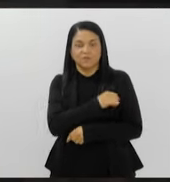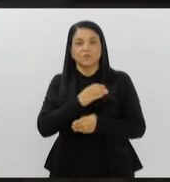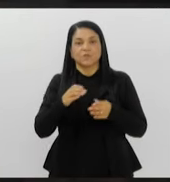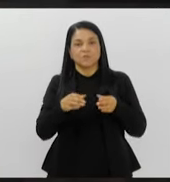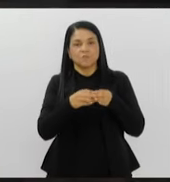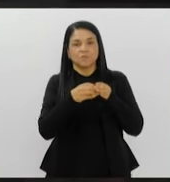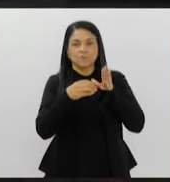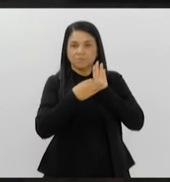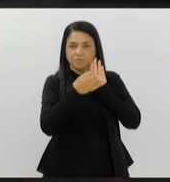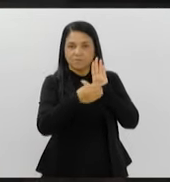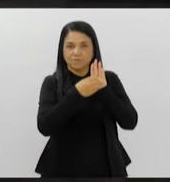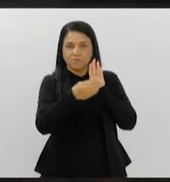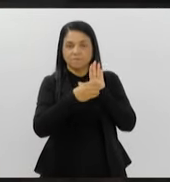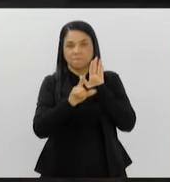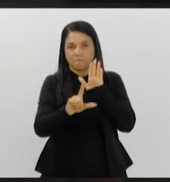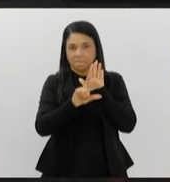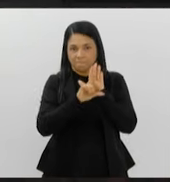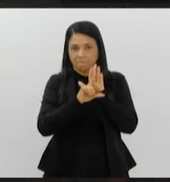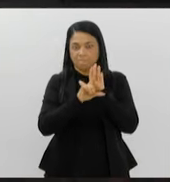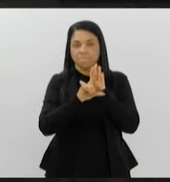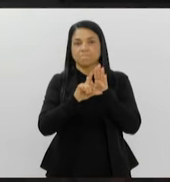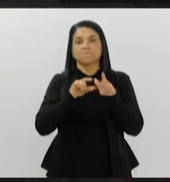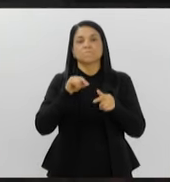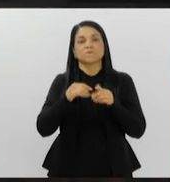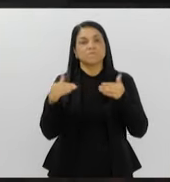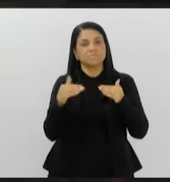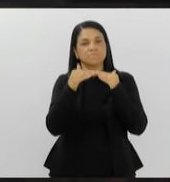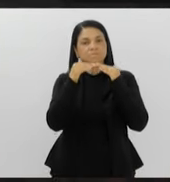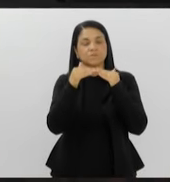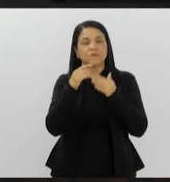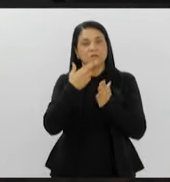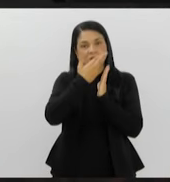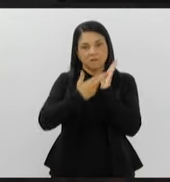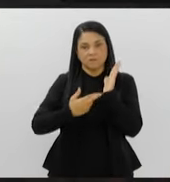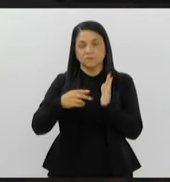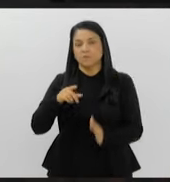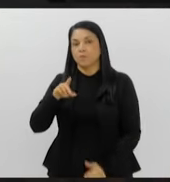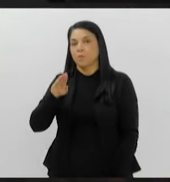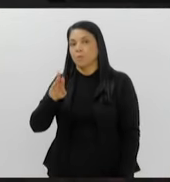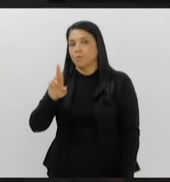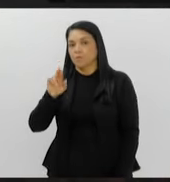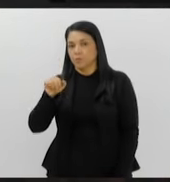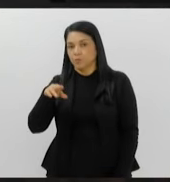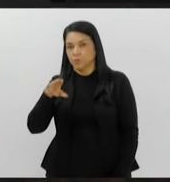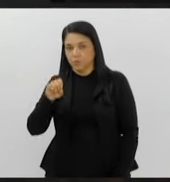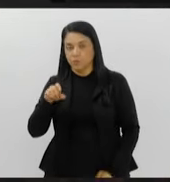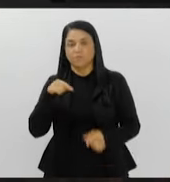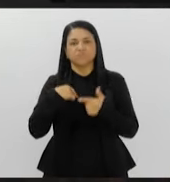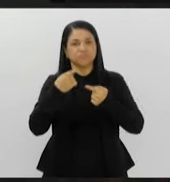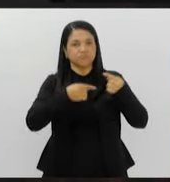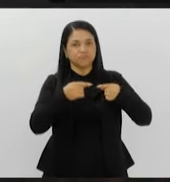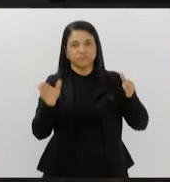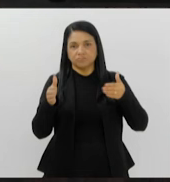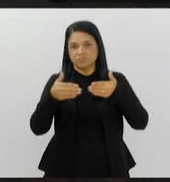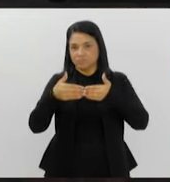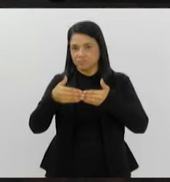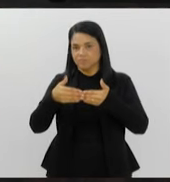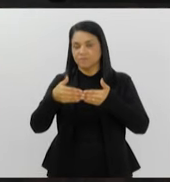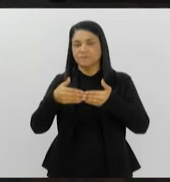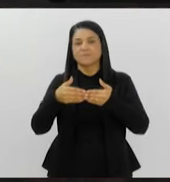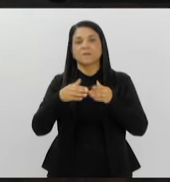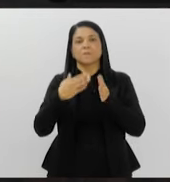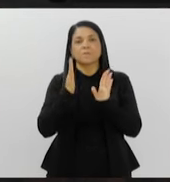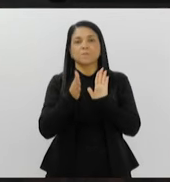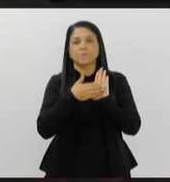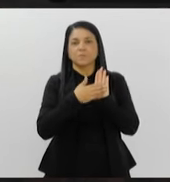de Indicações Legislativas favorável, relatoria do deputado Bruno Dauaire. Em discussão, não havendo quem queira discutir, encerrada a discussão, a